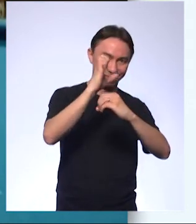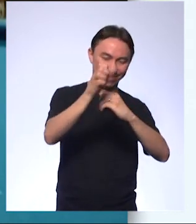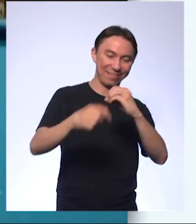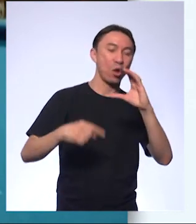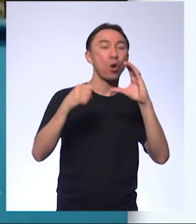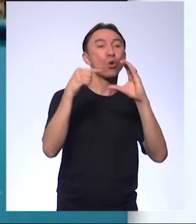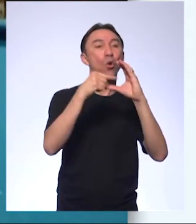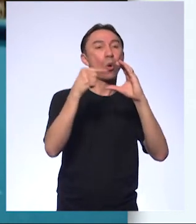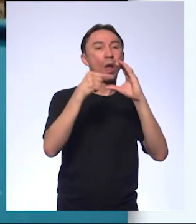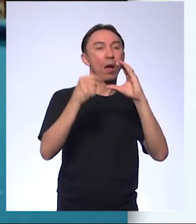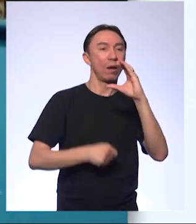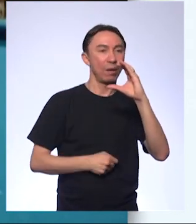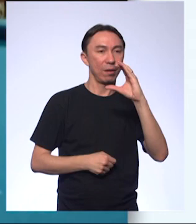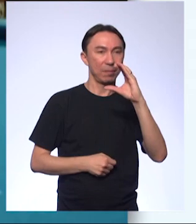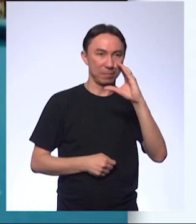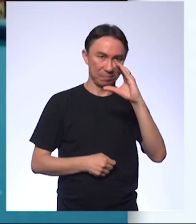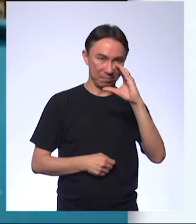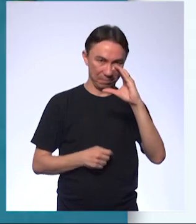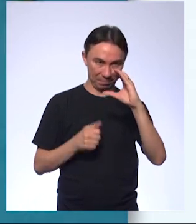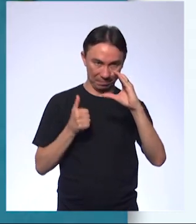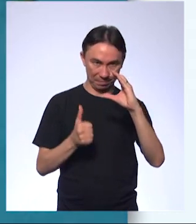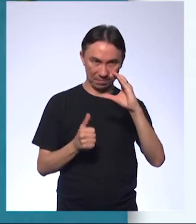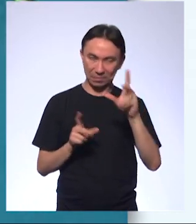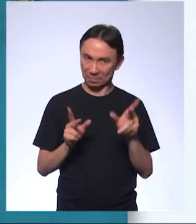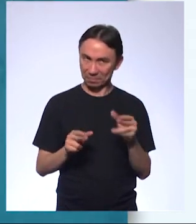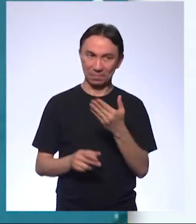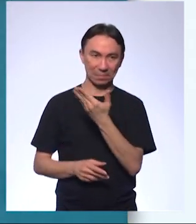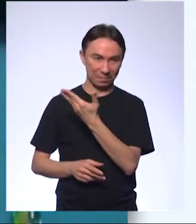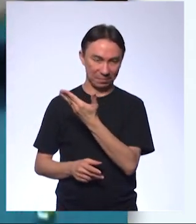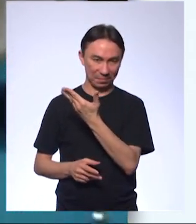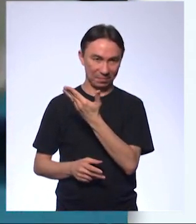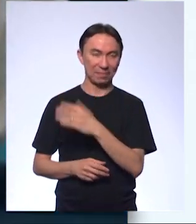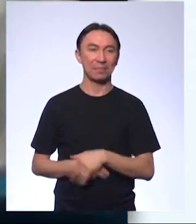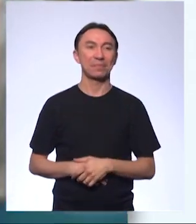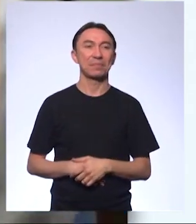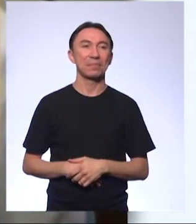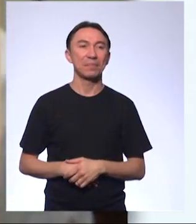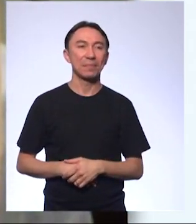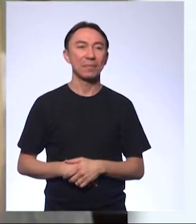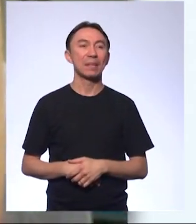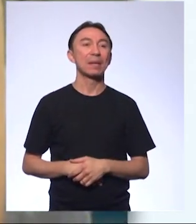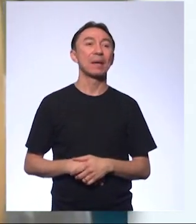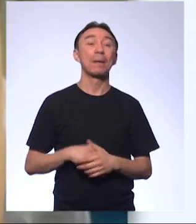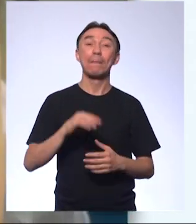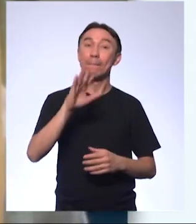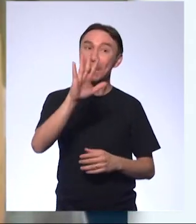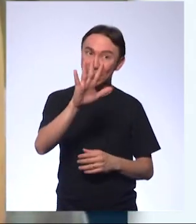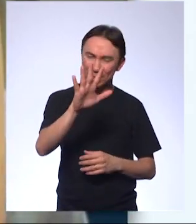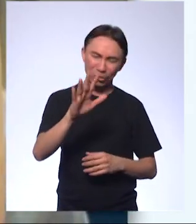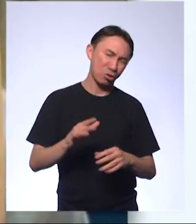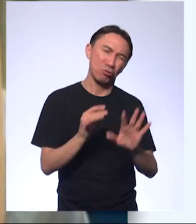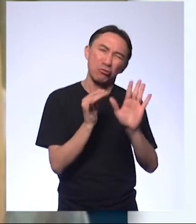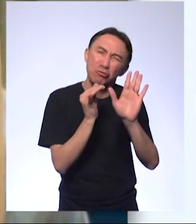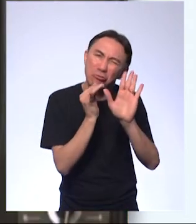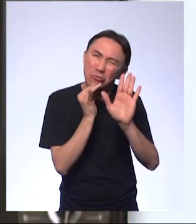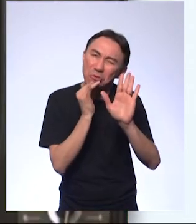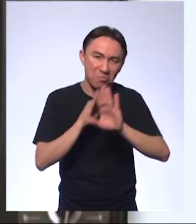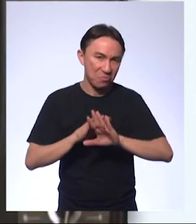O modelo de Rutherford ficou conhecido como modelo planetário, em alusão ao sistema solar. Assim, os elétrons ficam dispostos